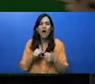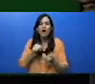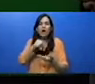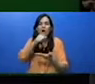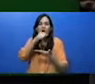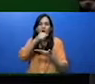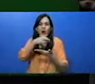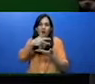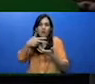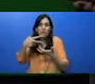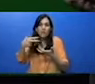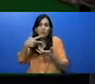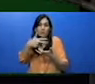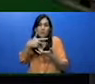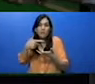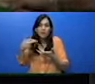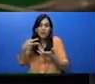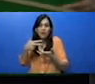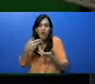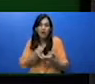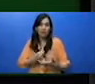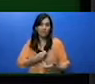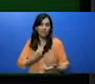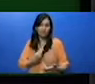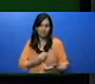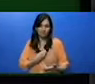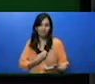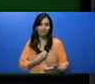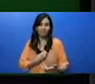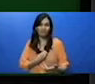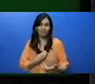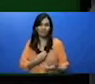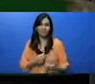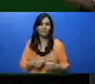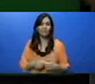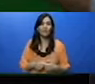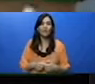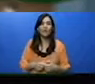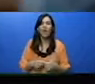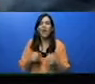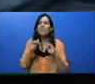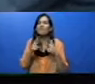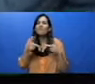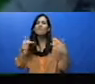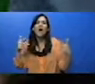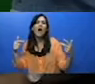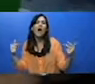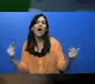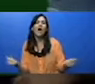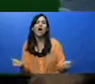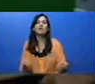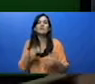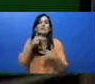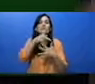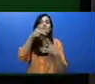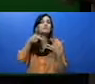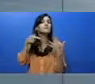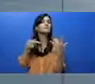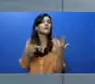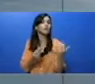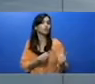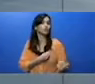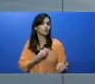O que é biodiversidade, professora? É a variedade, tá? de seres vivos que vivem em um determinado local.